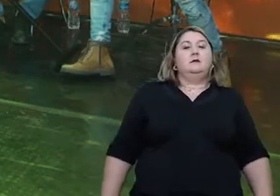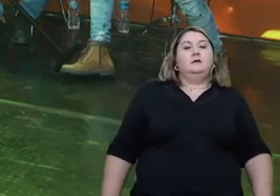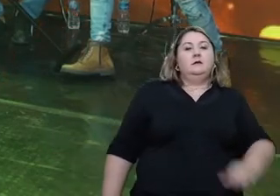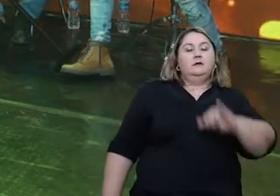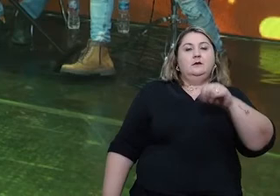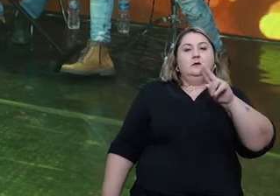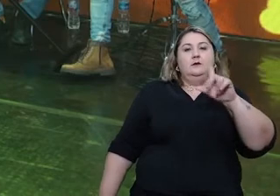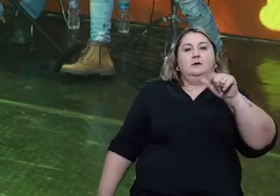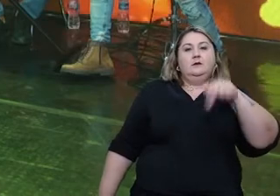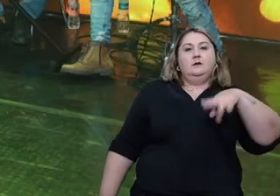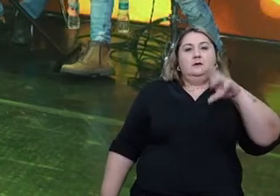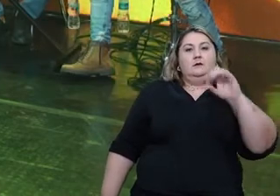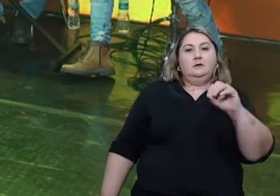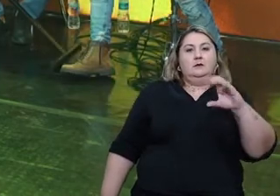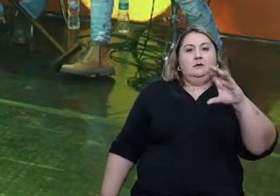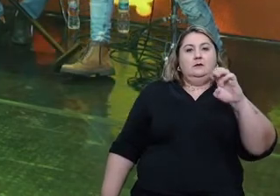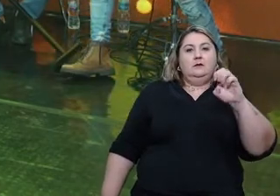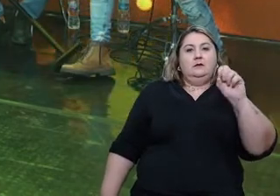Juliano César.